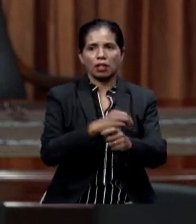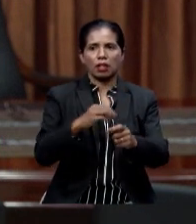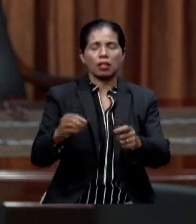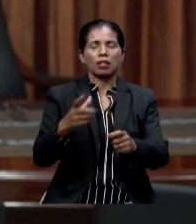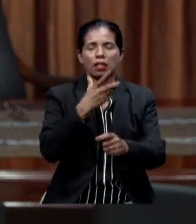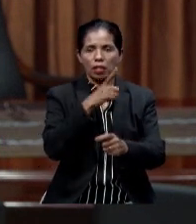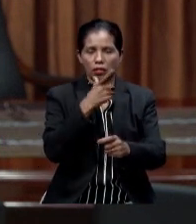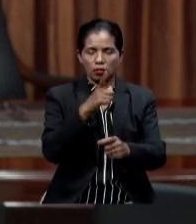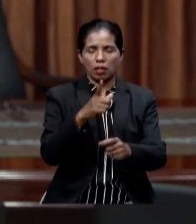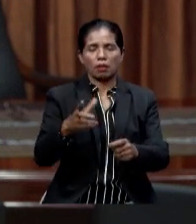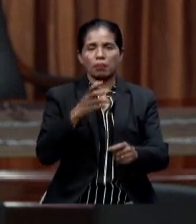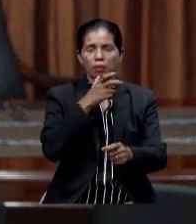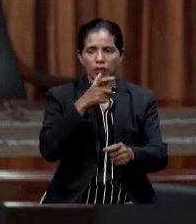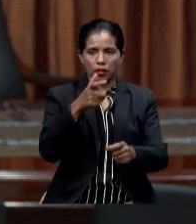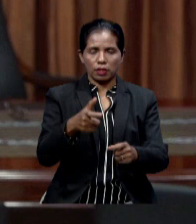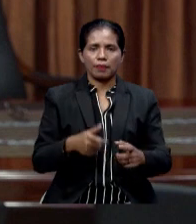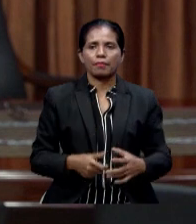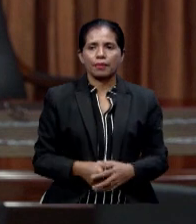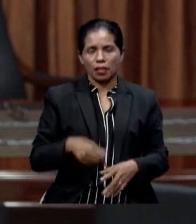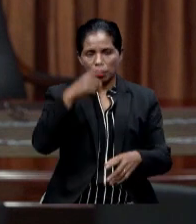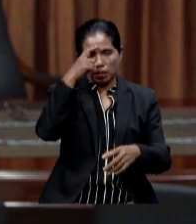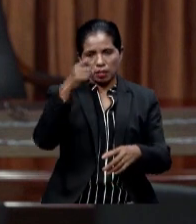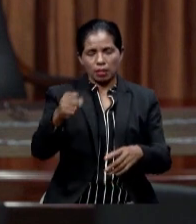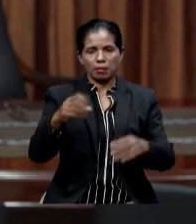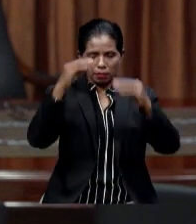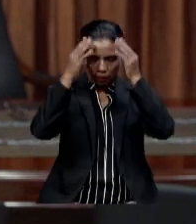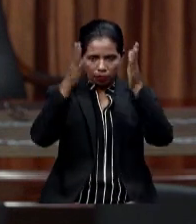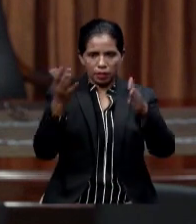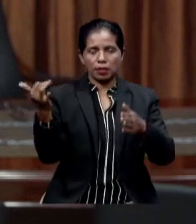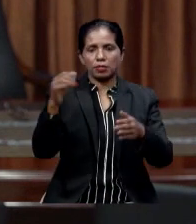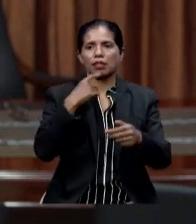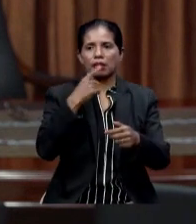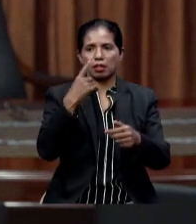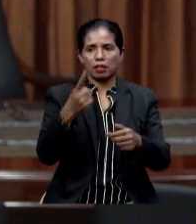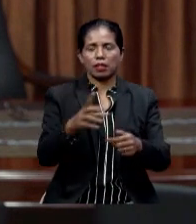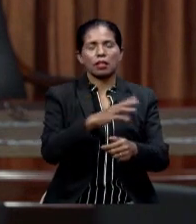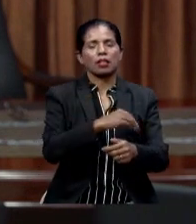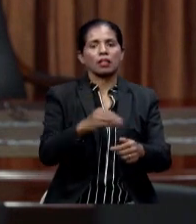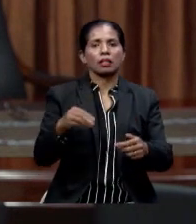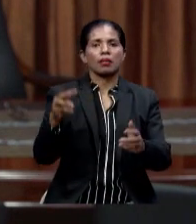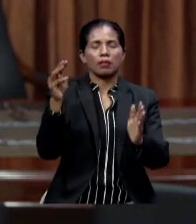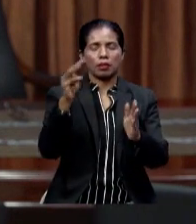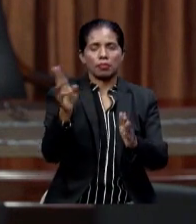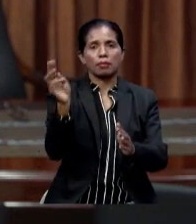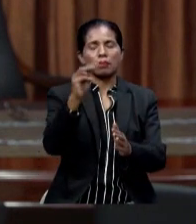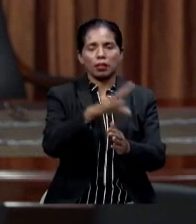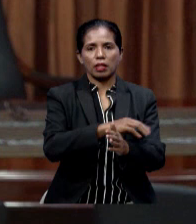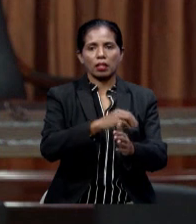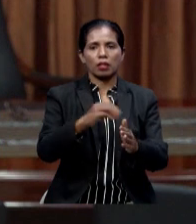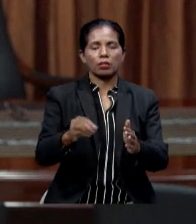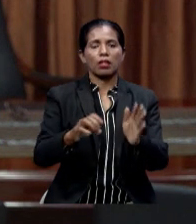Português e tem a língua oficial sira. Também não é uma professor sira até tem catar metodologia de ensino usa